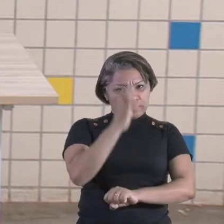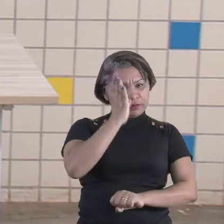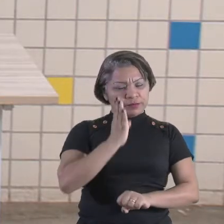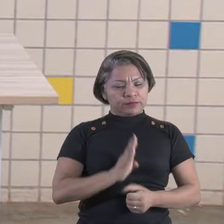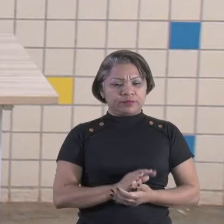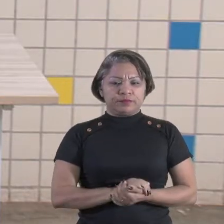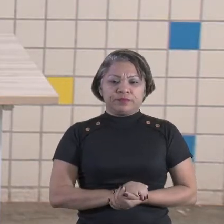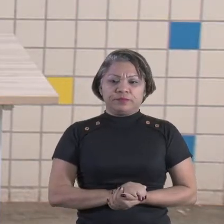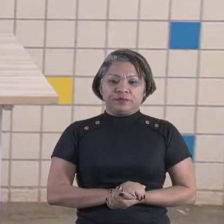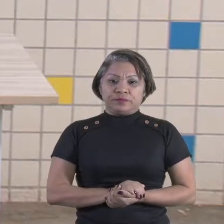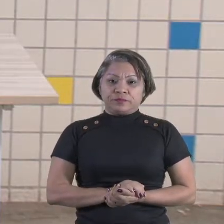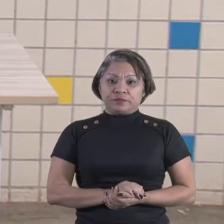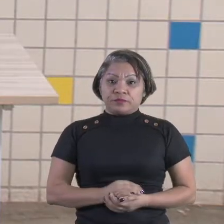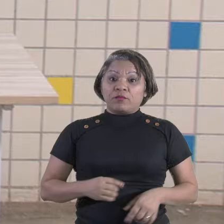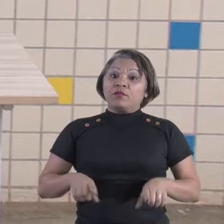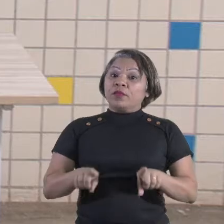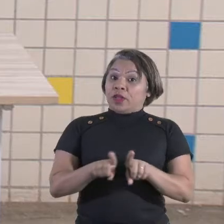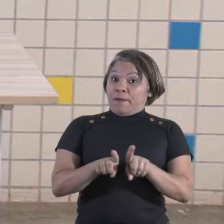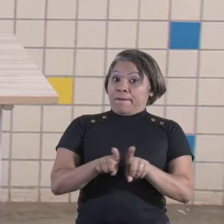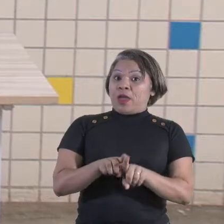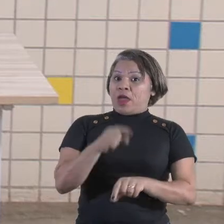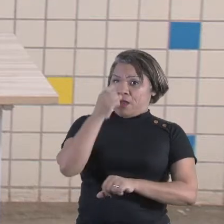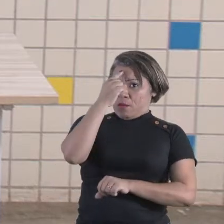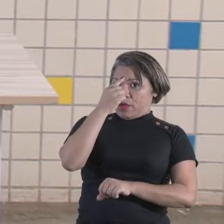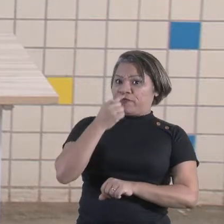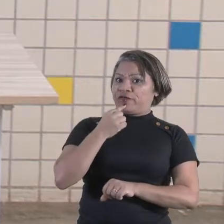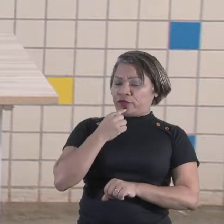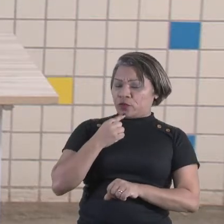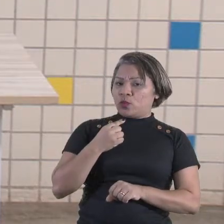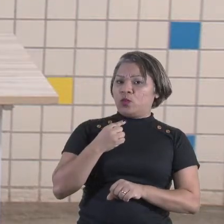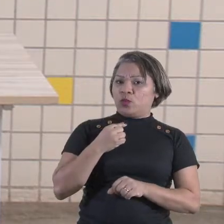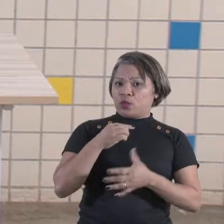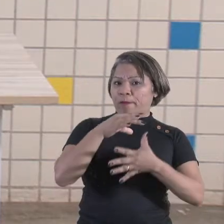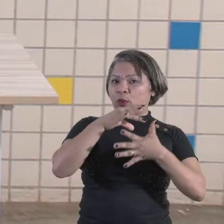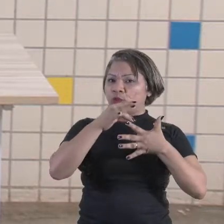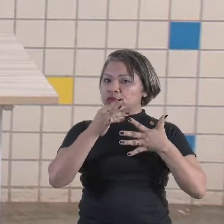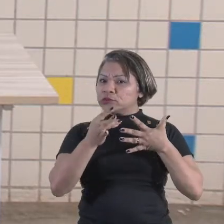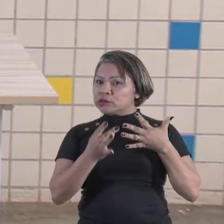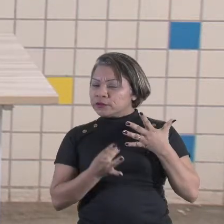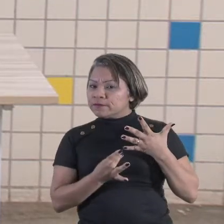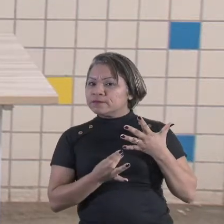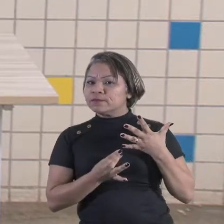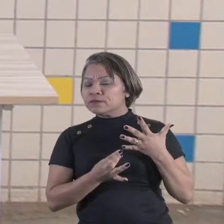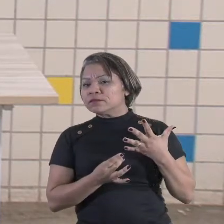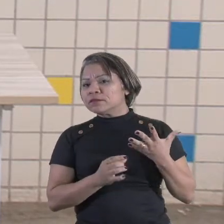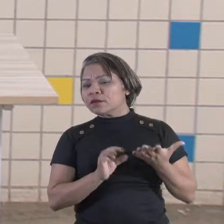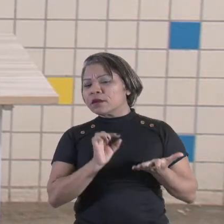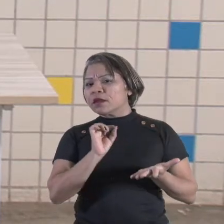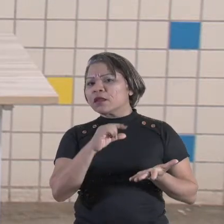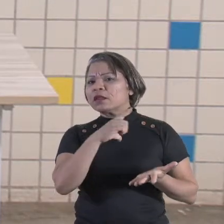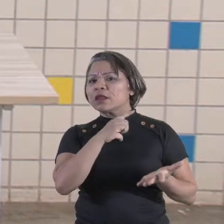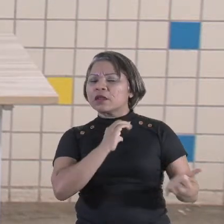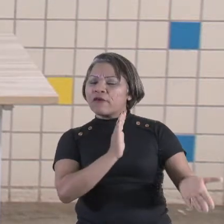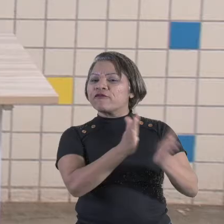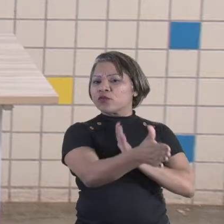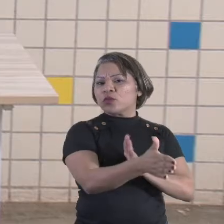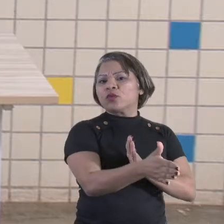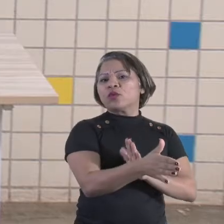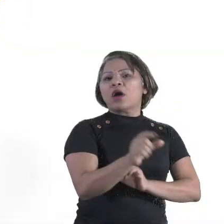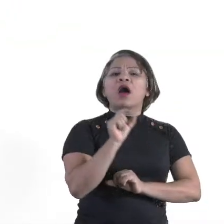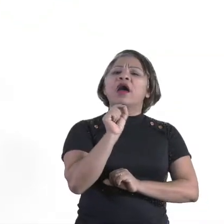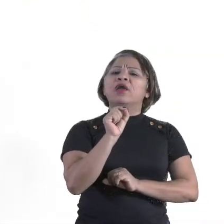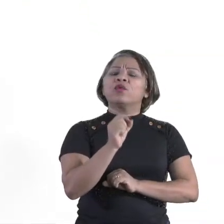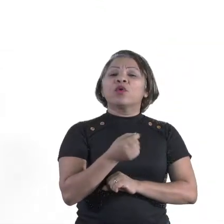também muito característica nas fugas de rompimento era a figura do